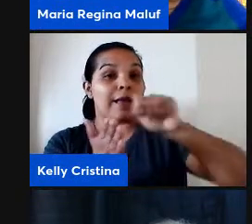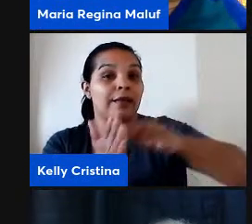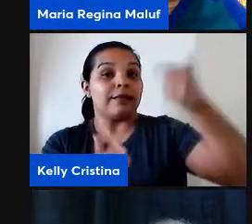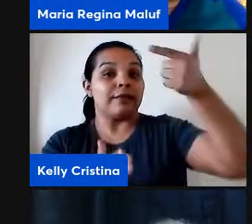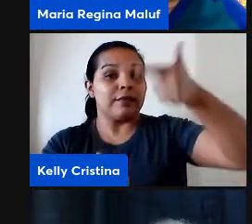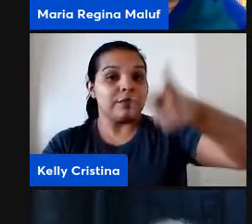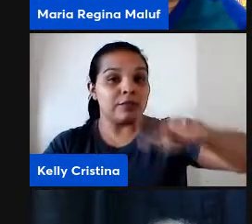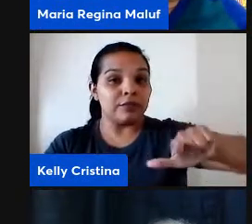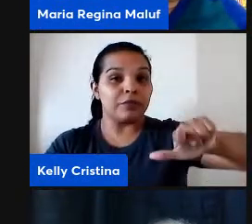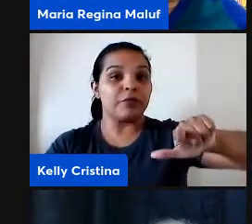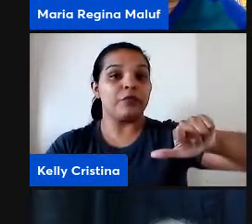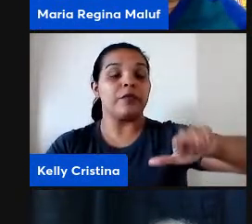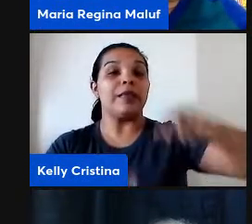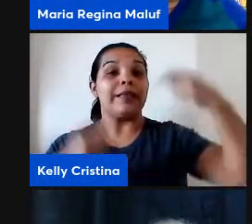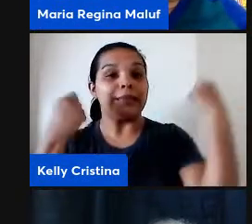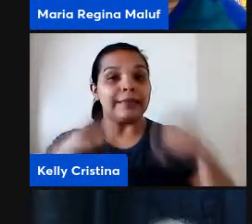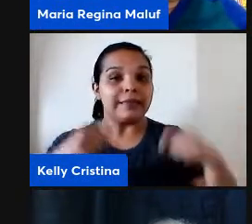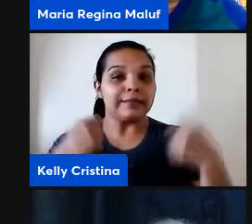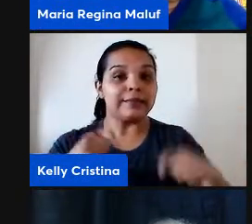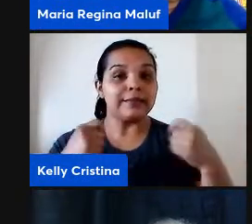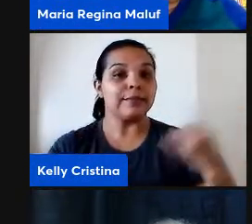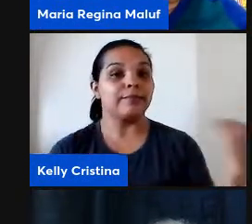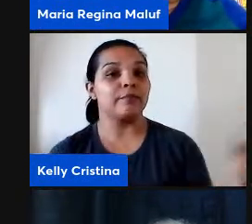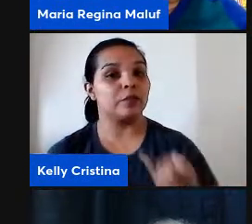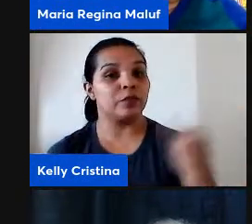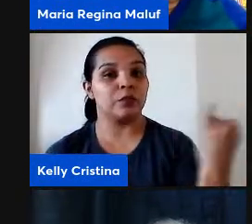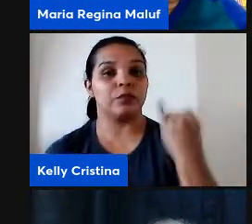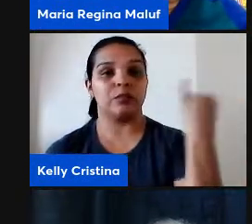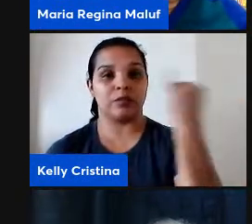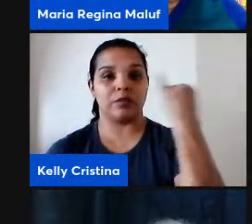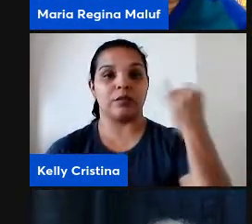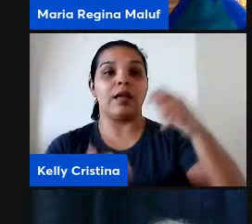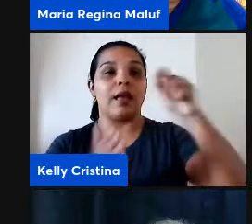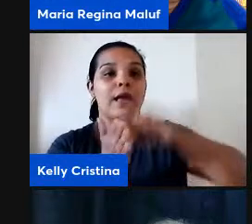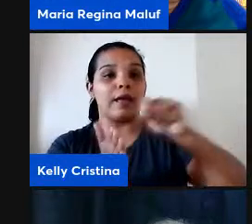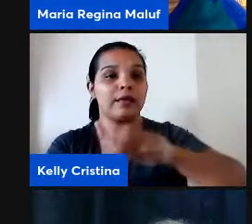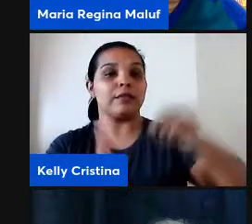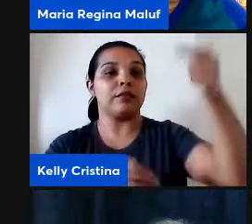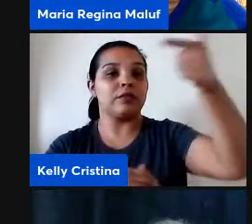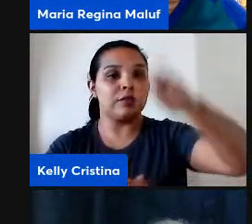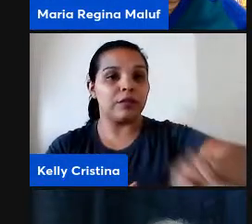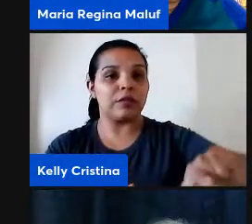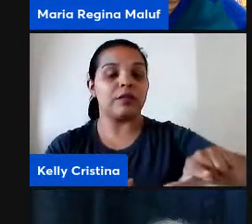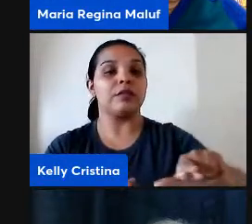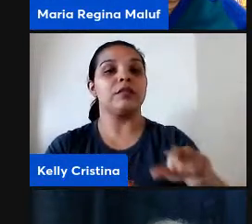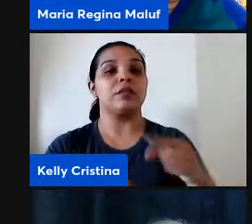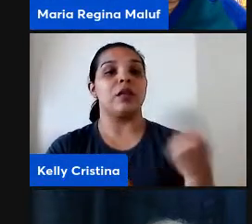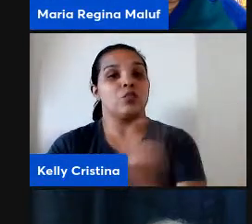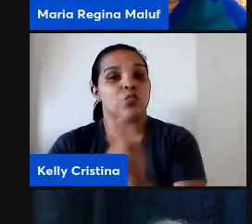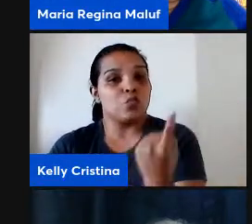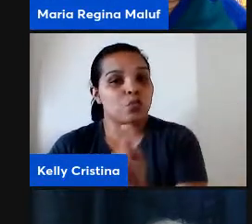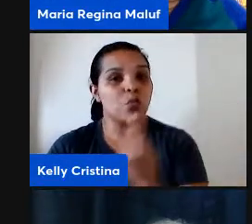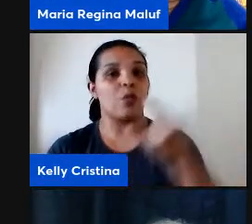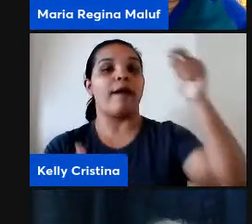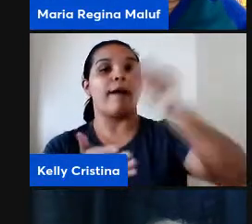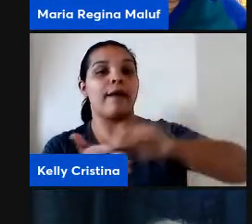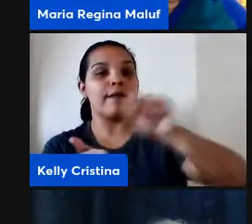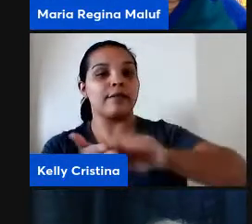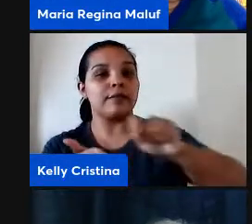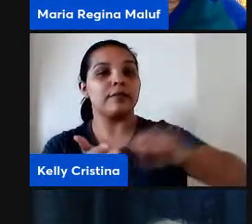a reescrita ela é necessária, né? A escrita, a reescrita individual, a reescrita